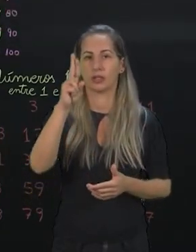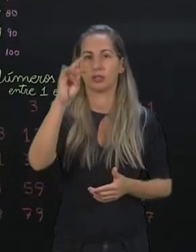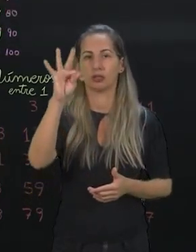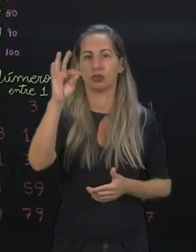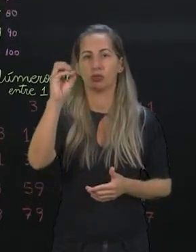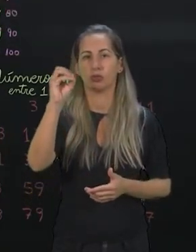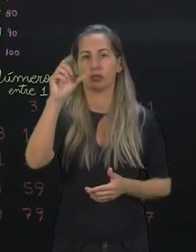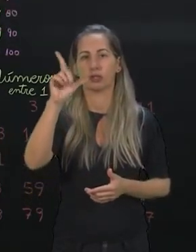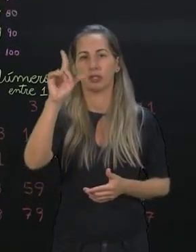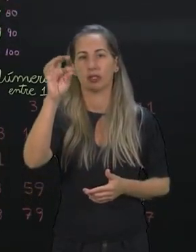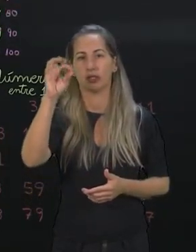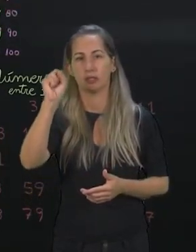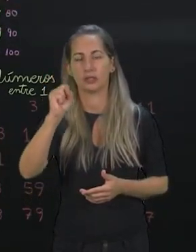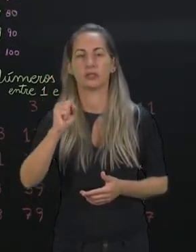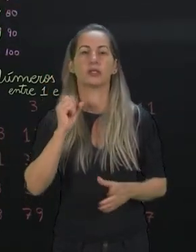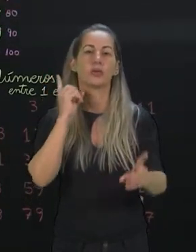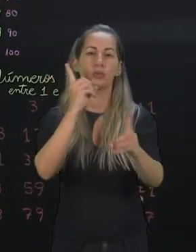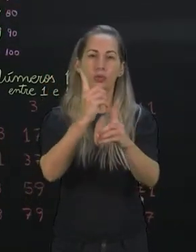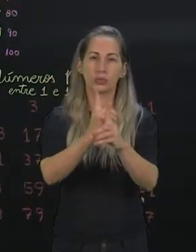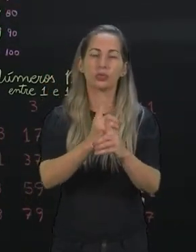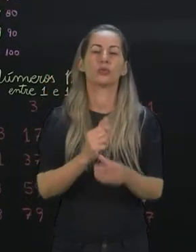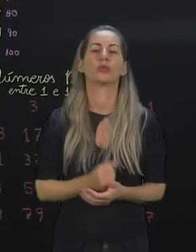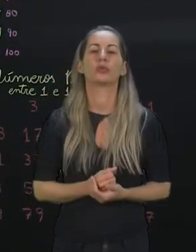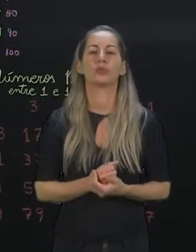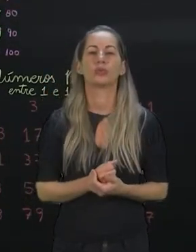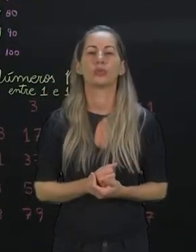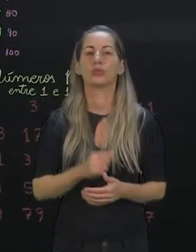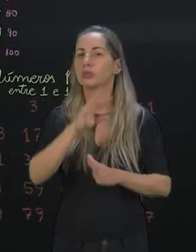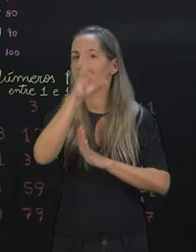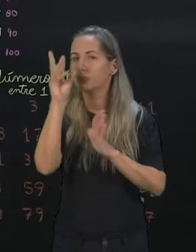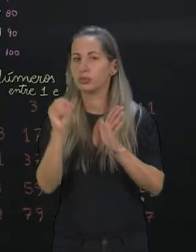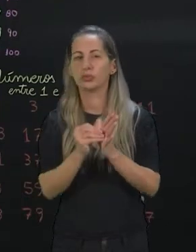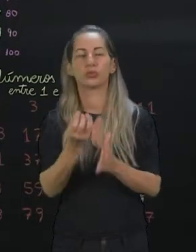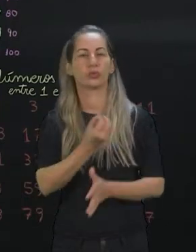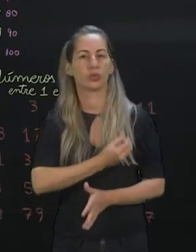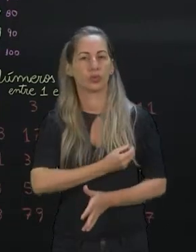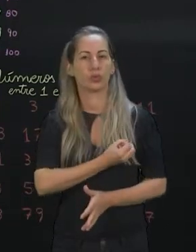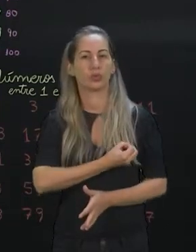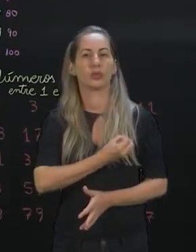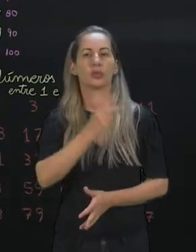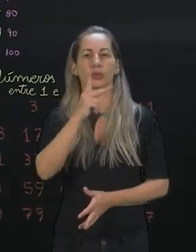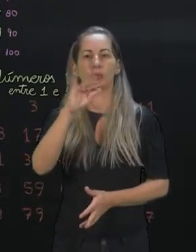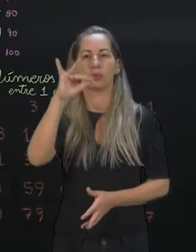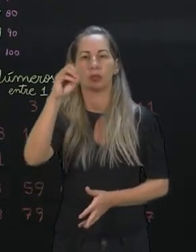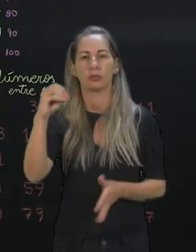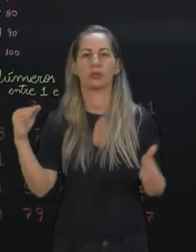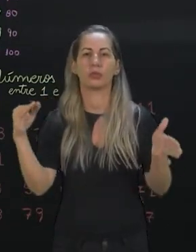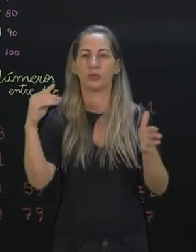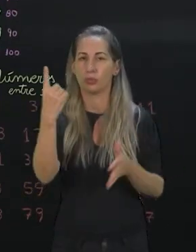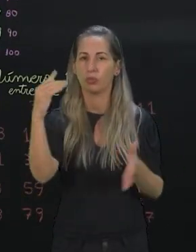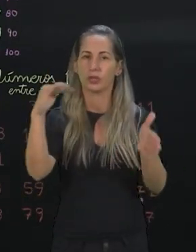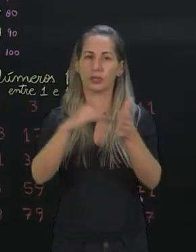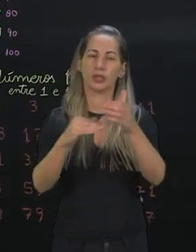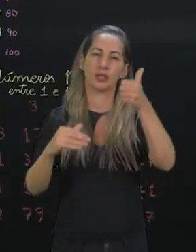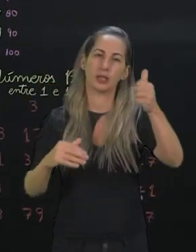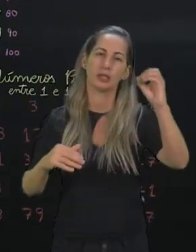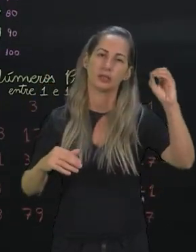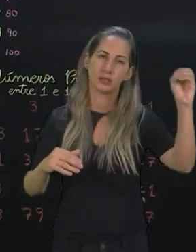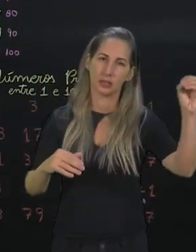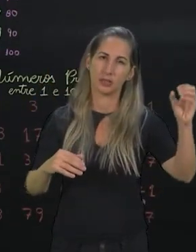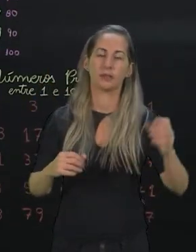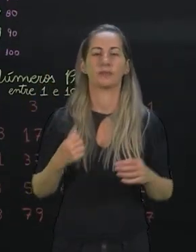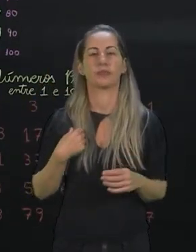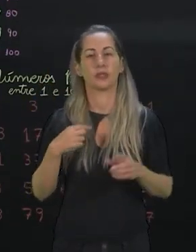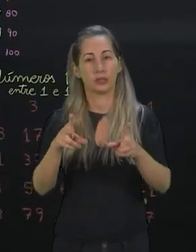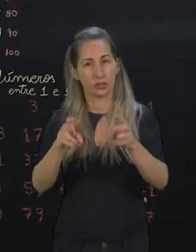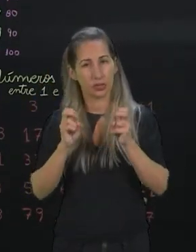que ele conseguiu descobrir e analisar todos os números primos de 1 até 100, tá bom? Então, eu estou